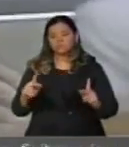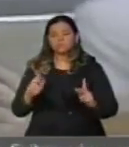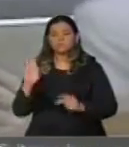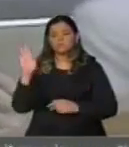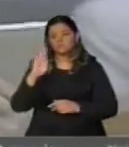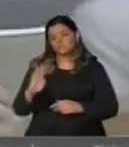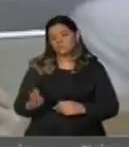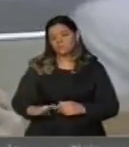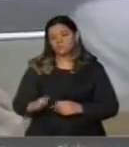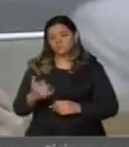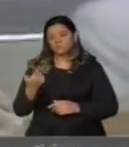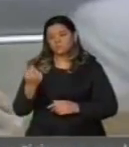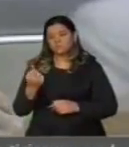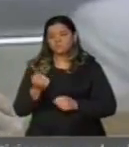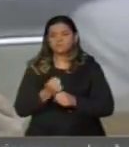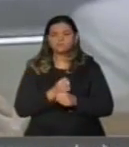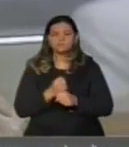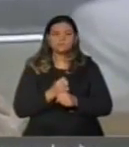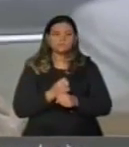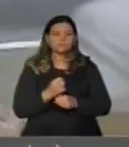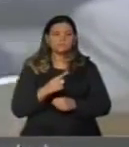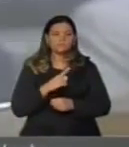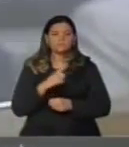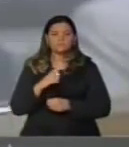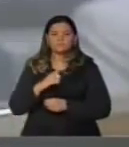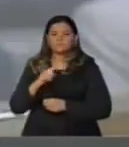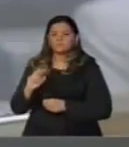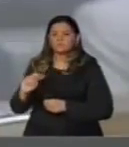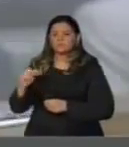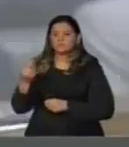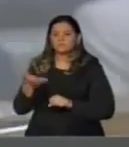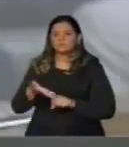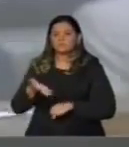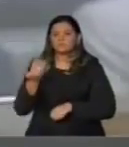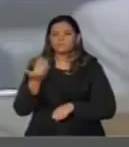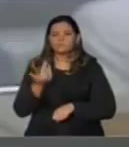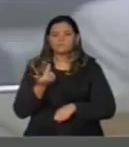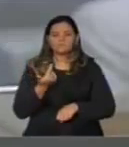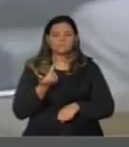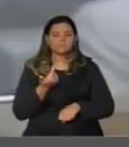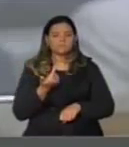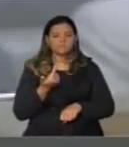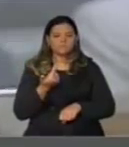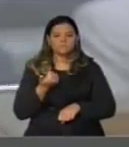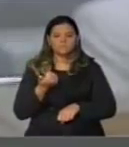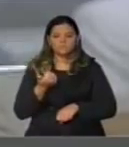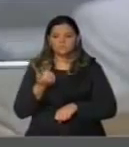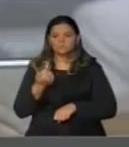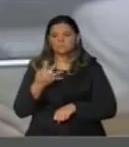anos, nós tivemos um aumento para o salário mínimo, um aumento real, de